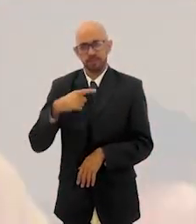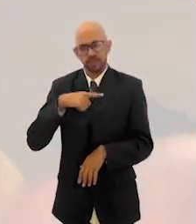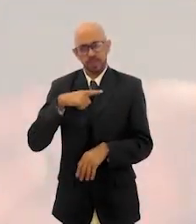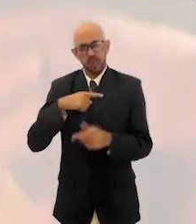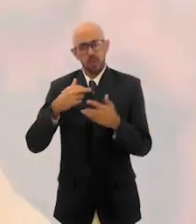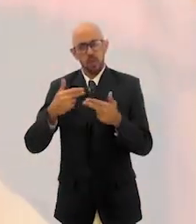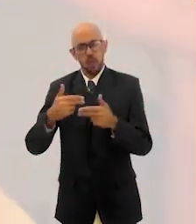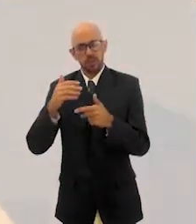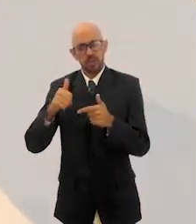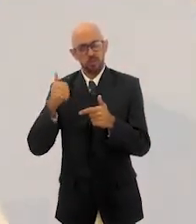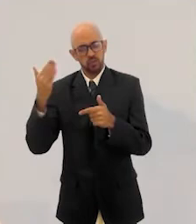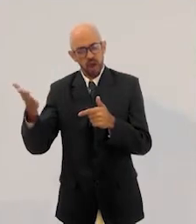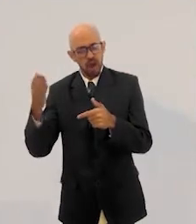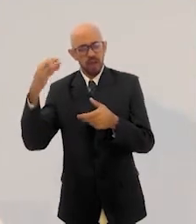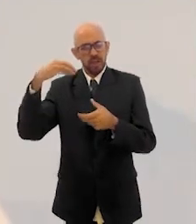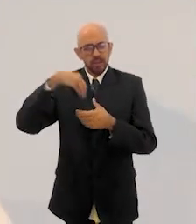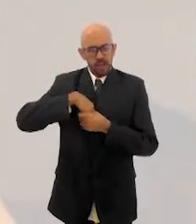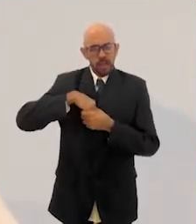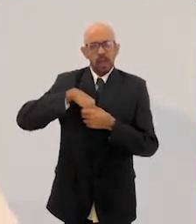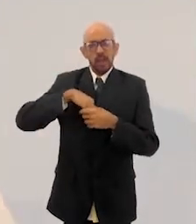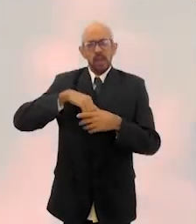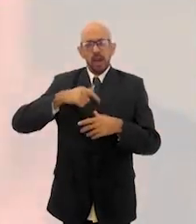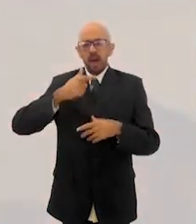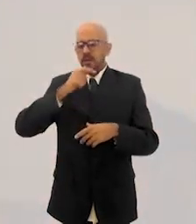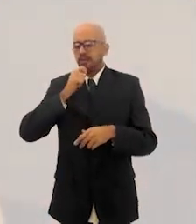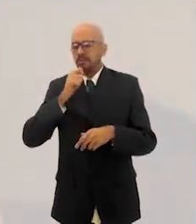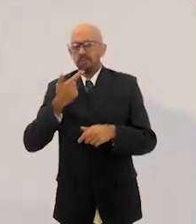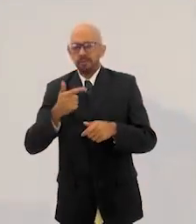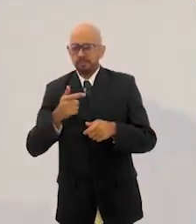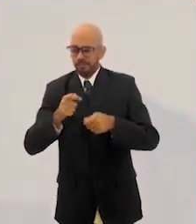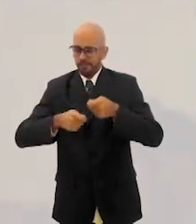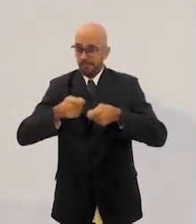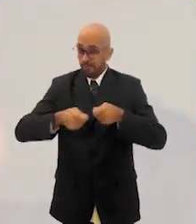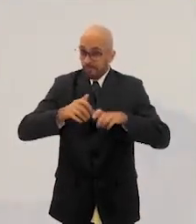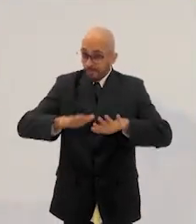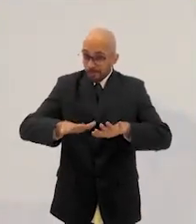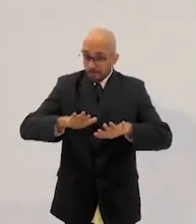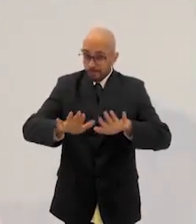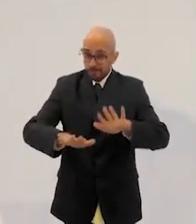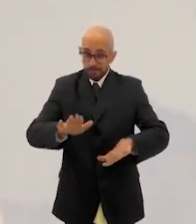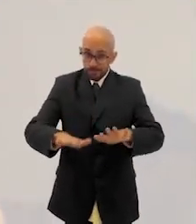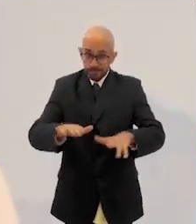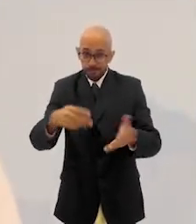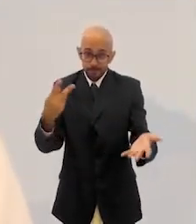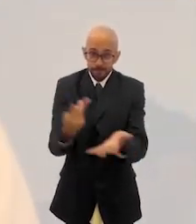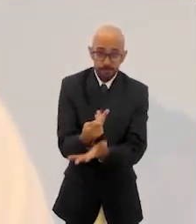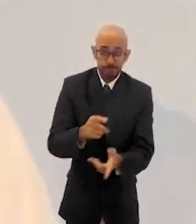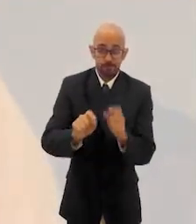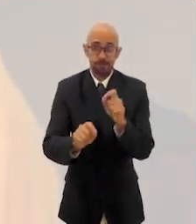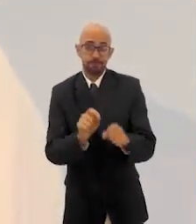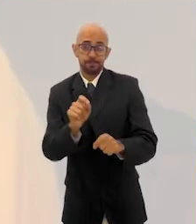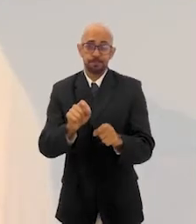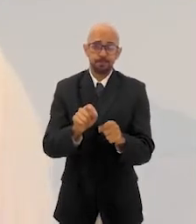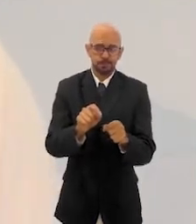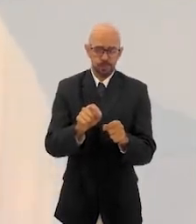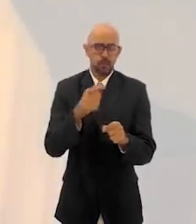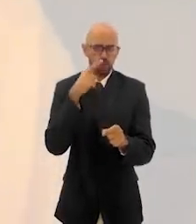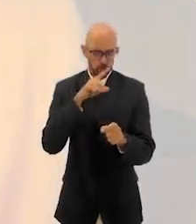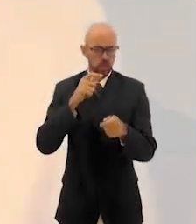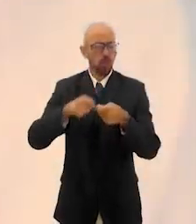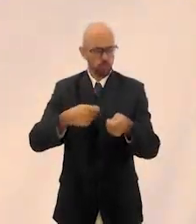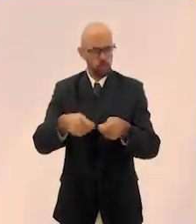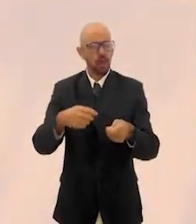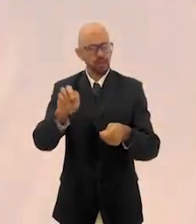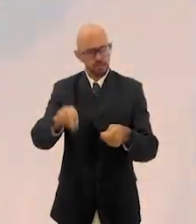fatores externos, tem coisas internas que a gente não controla, mas por vezes o pós, a gente tem um certo controle. Ele vem